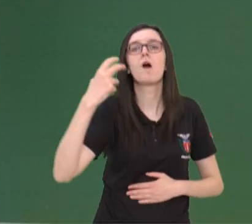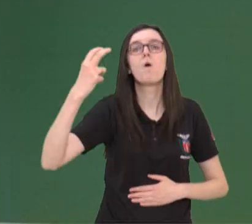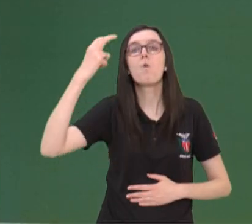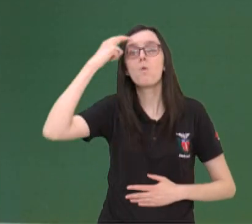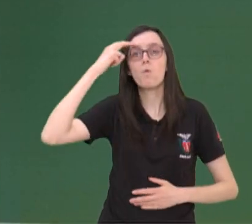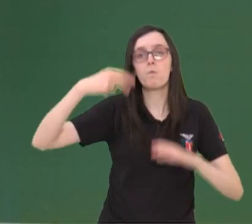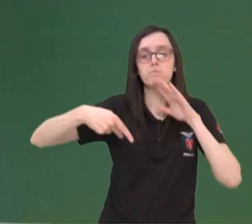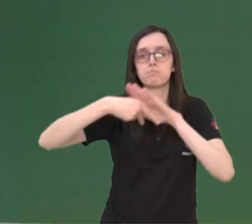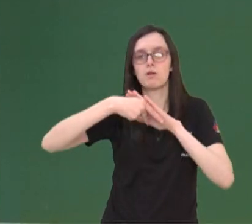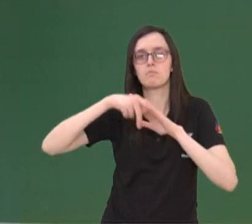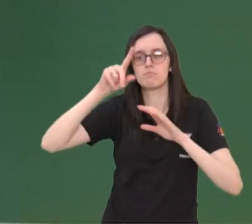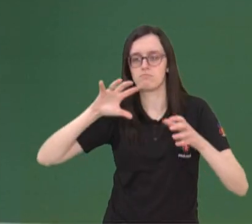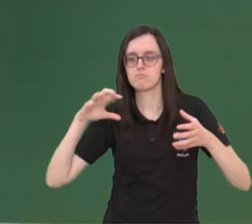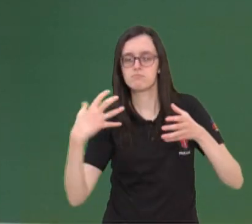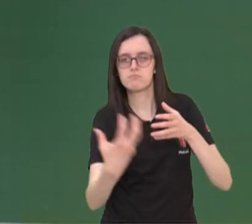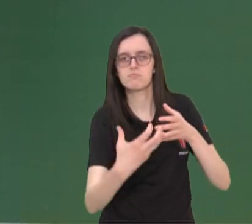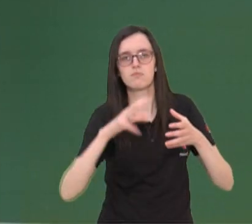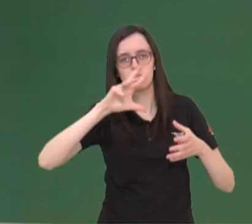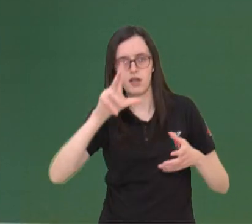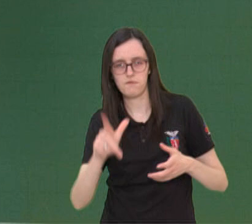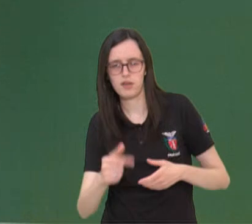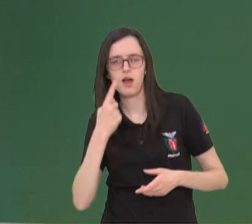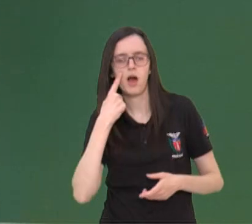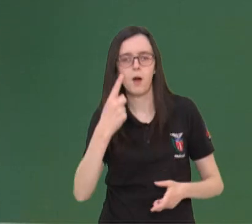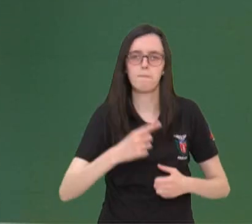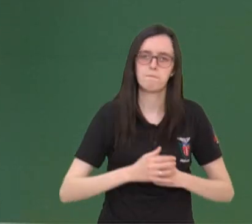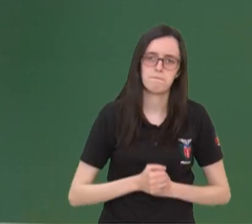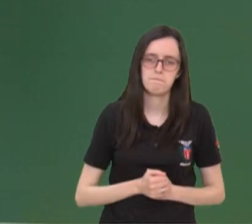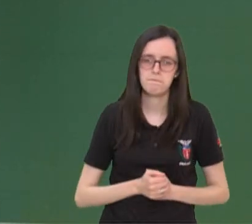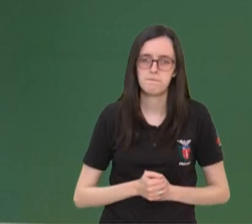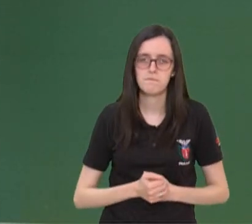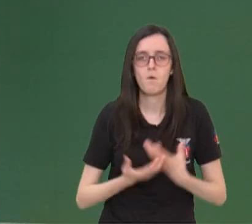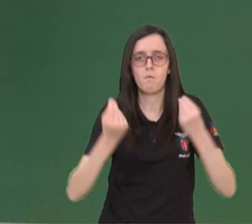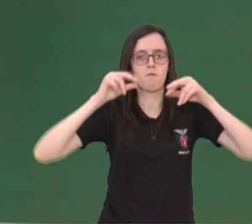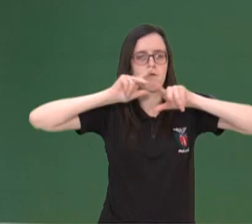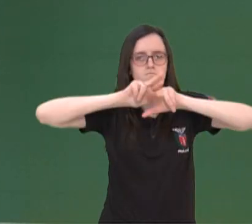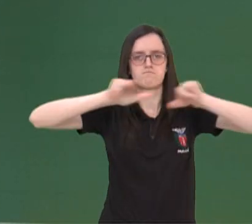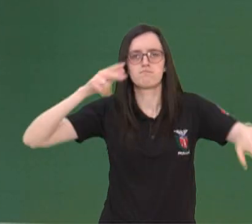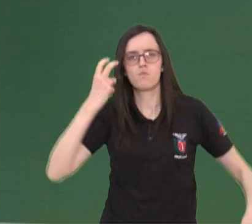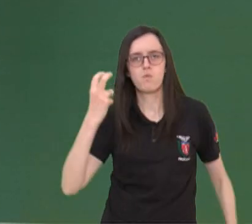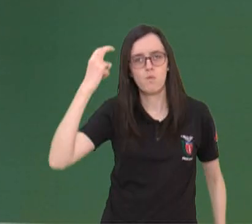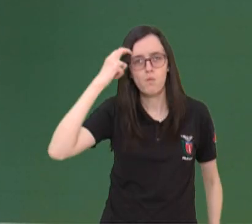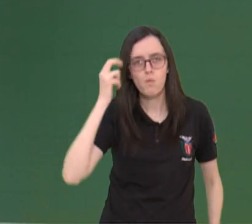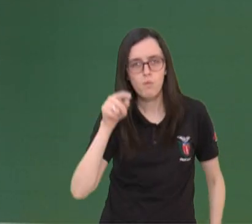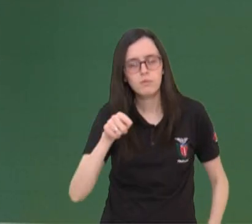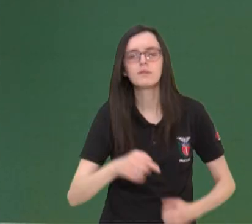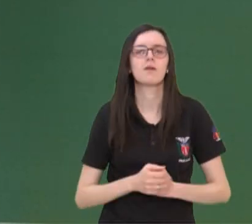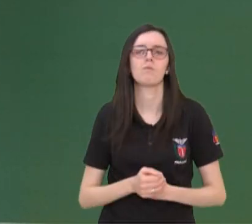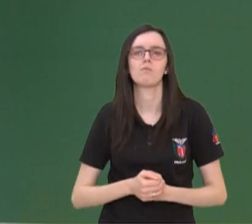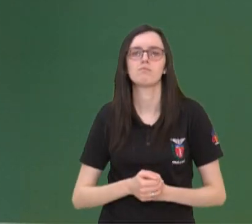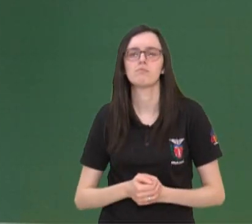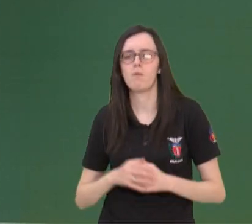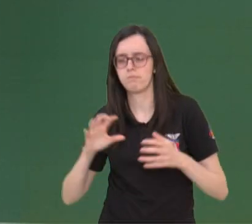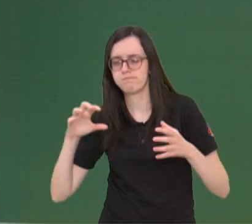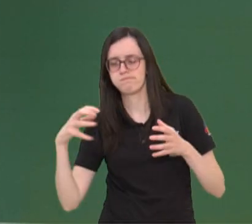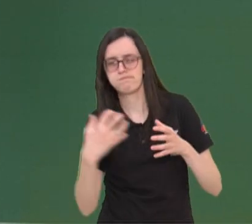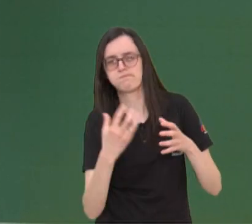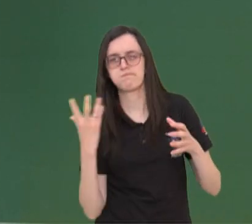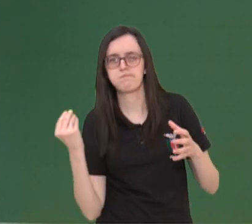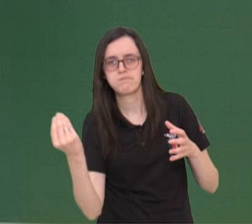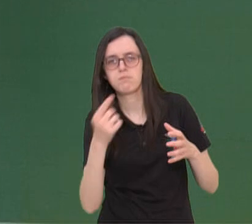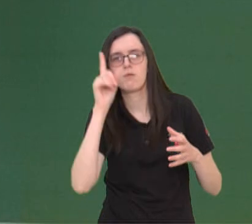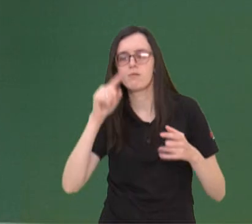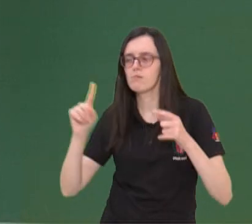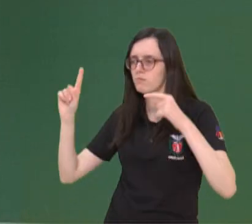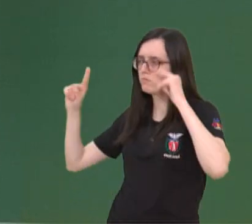aí do continente africano. Vem aqui comigo. A grande diversidade cultural em todo o continente é uma